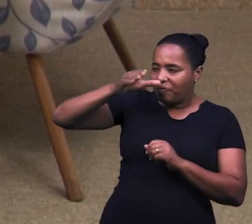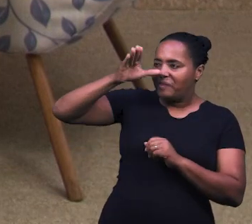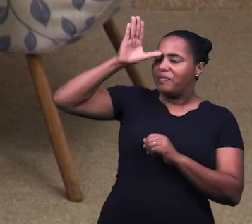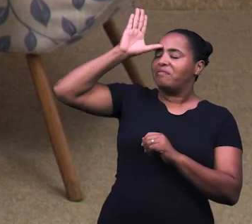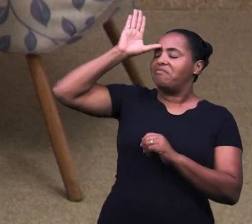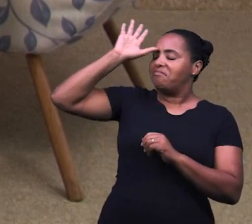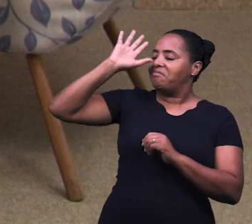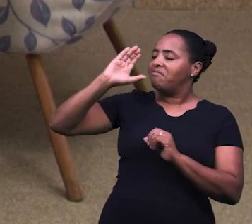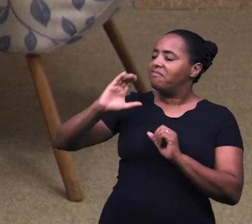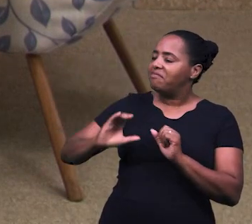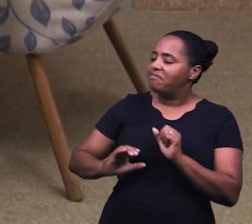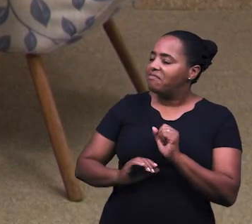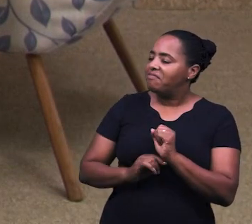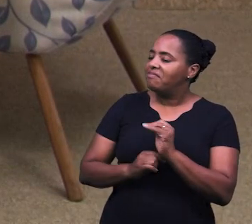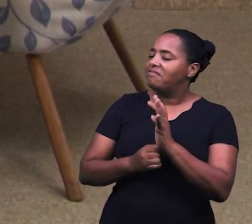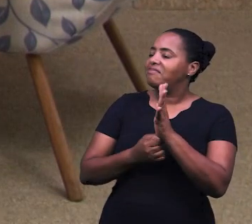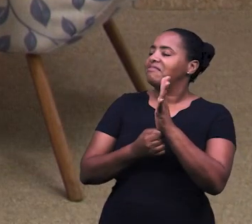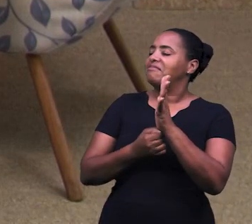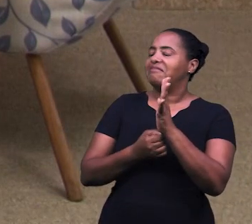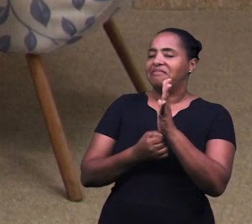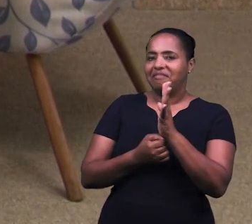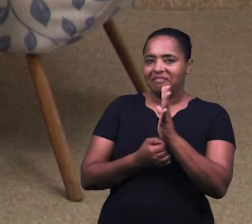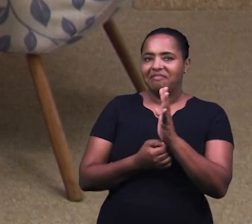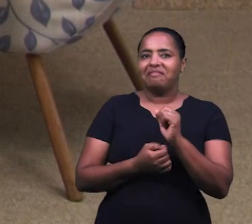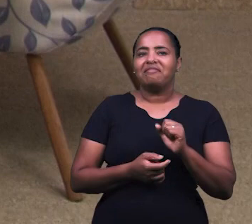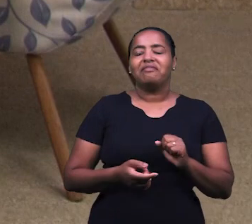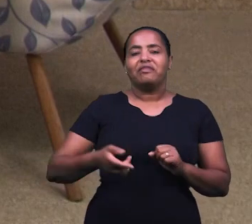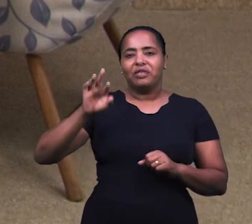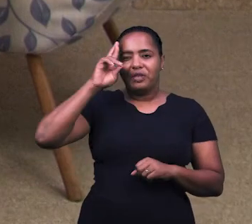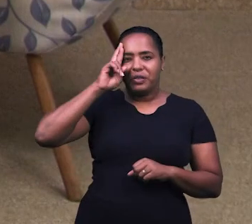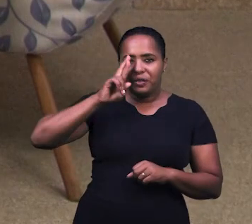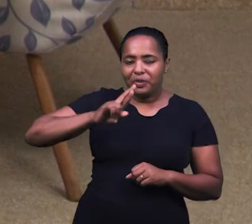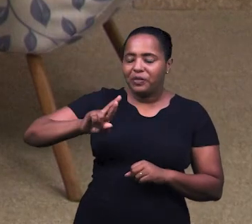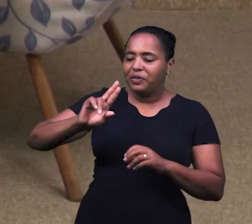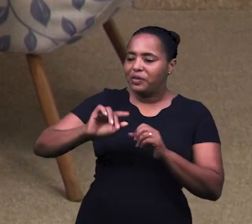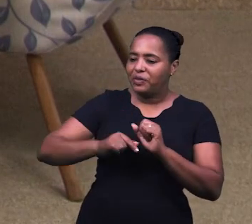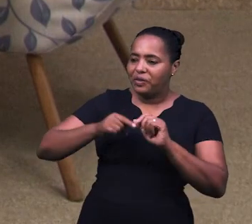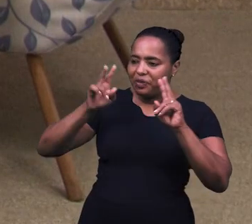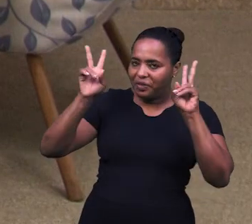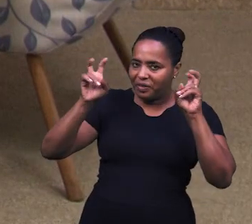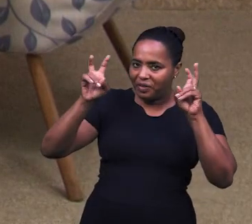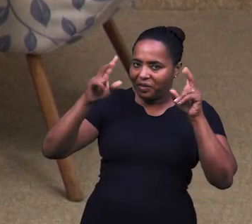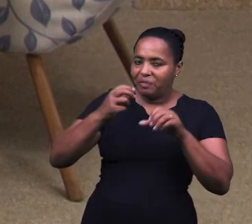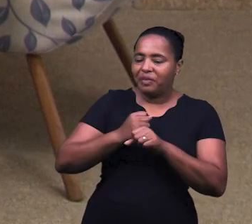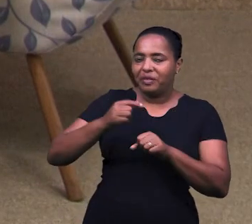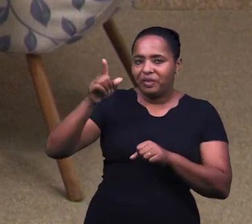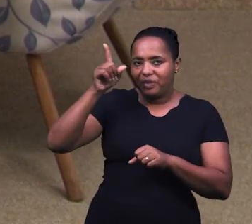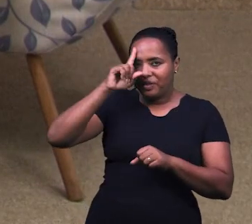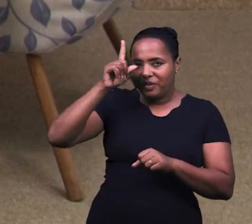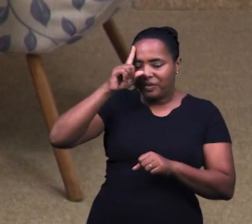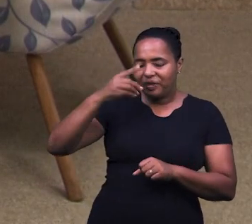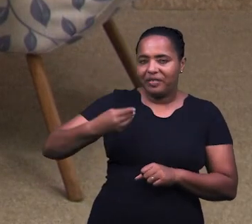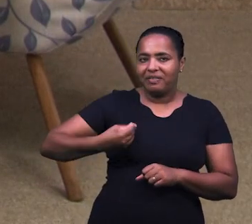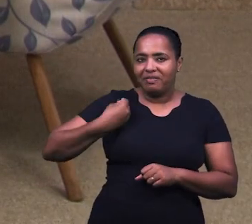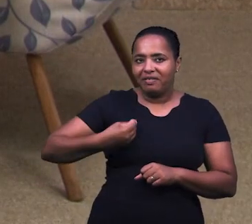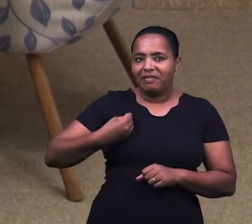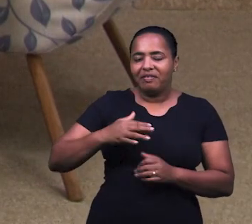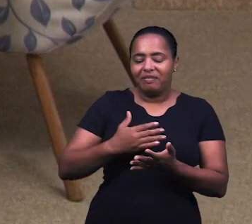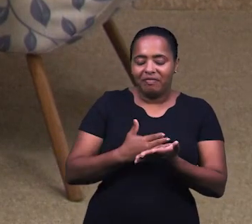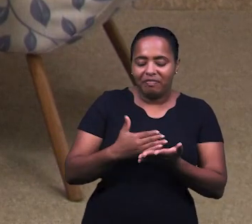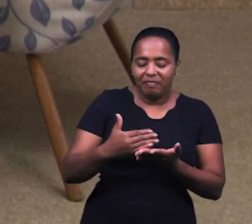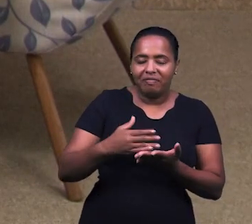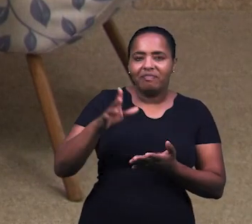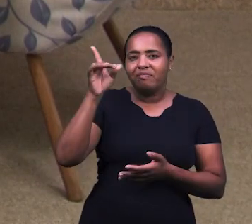ampliando o nosso conhecimento em relação aos mistérios. O Senhor revelou o lema para esse ano e nós estamos vivendo isso todos os dias. Como